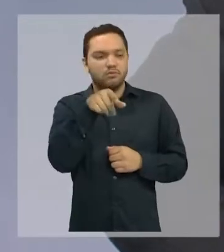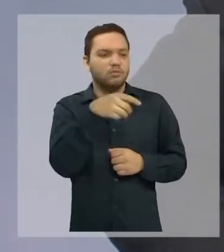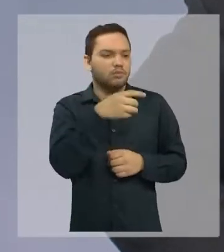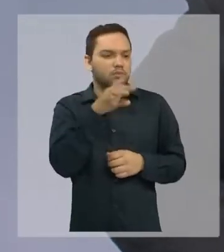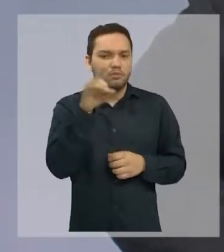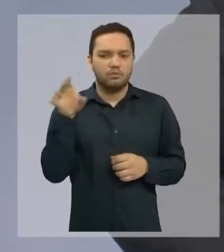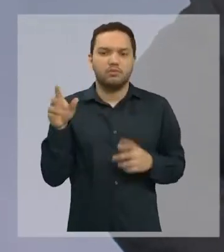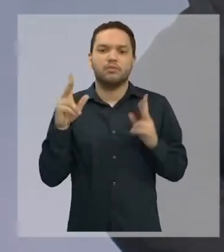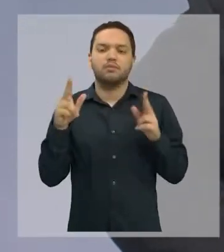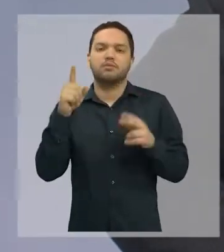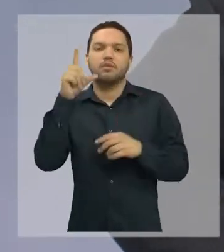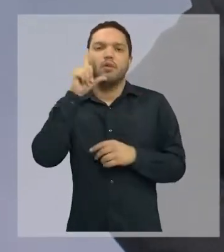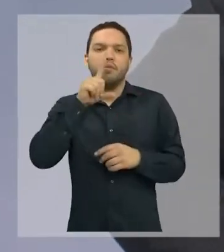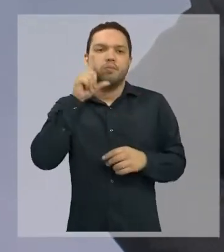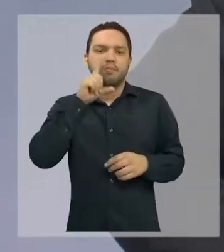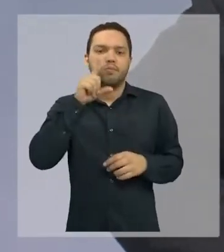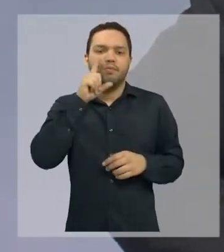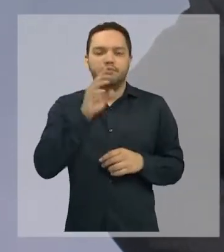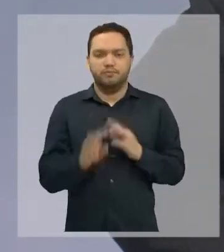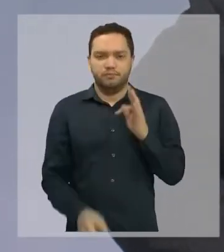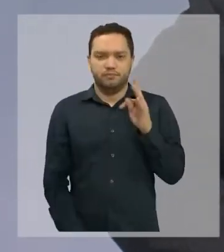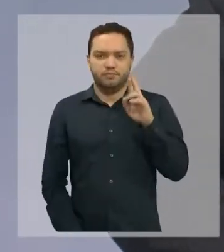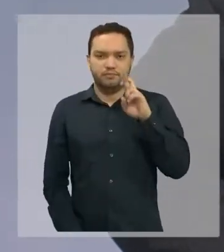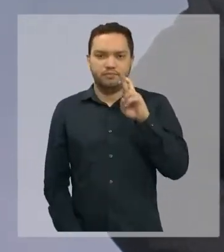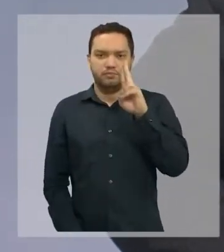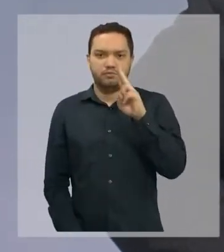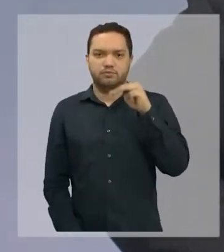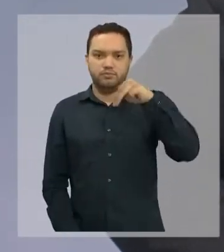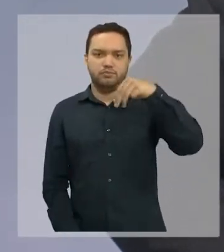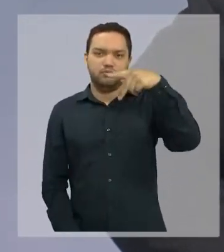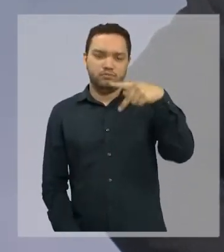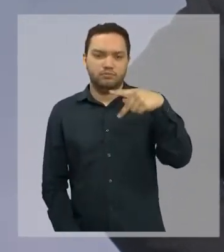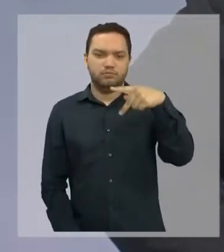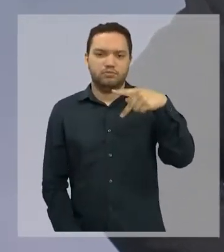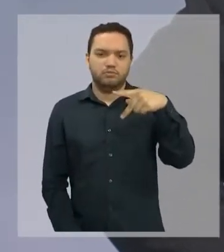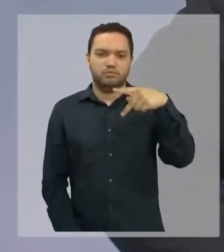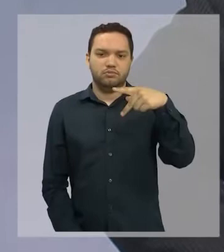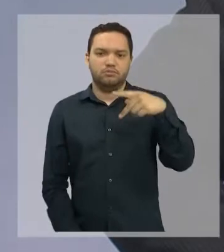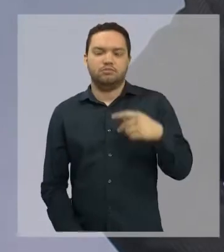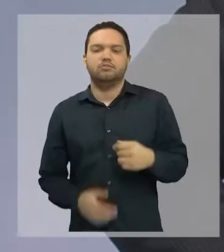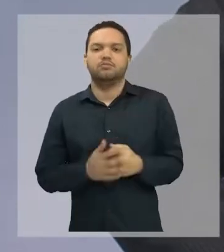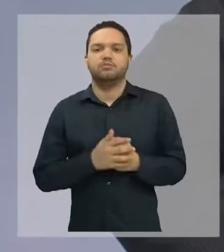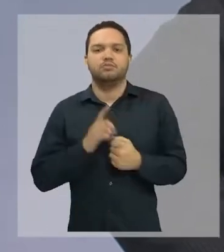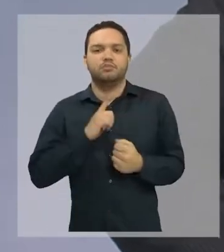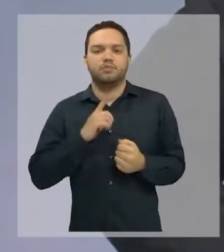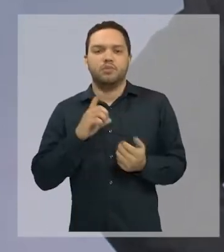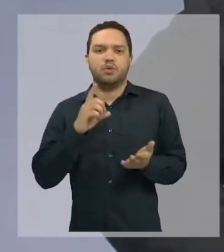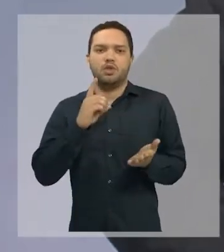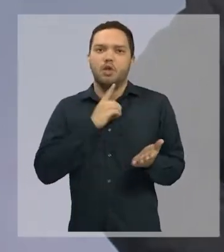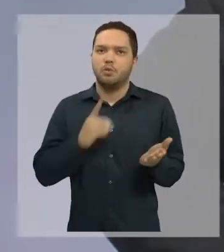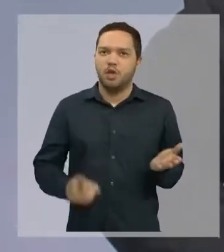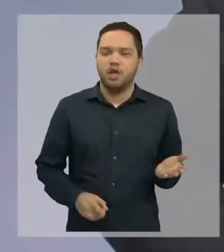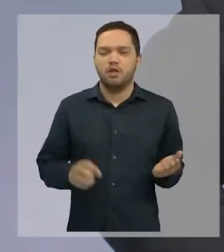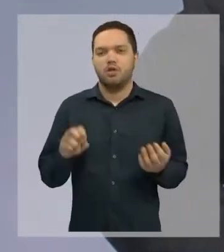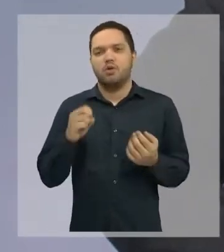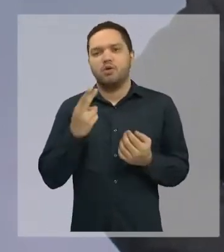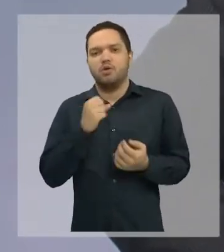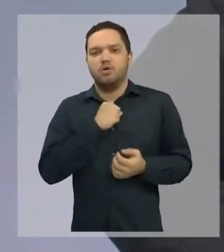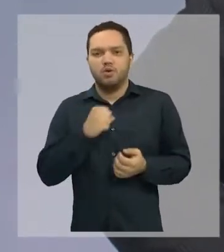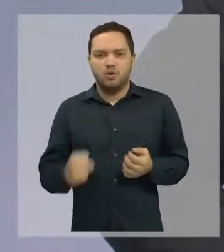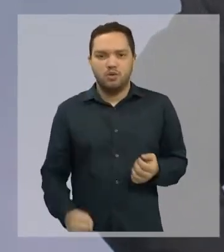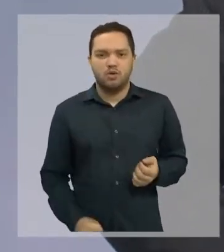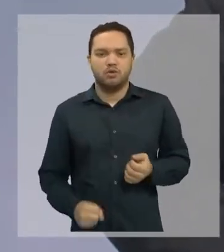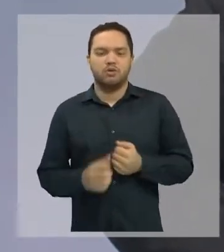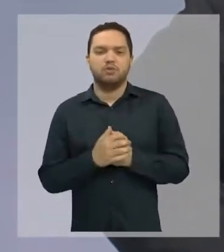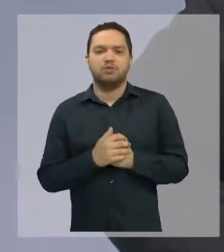Então, é como a democracia americana. O Trump sofreu o impeachment, mas você não viu lá nenhum deputado ou senador, olha, presidente, o senhor